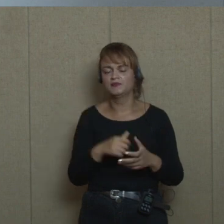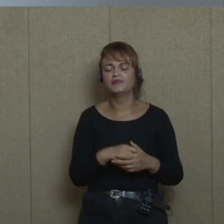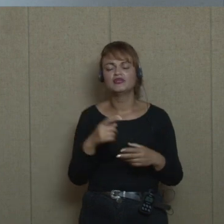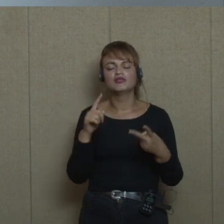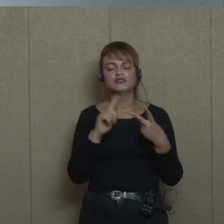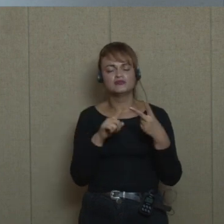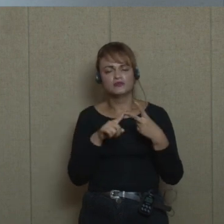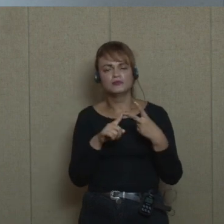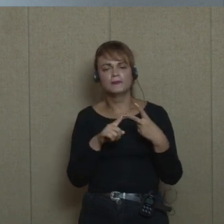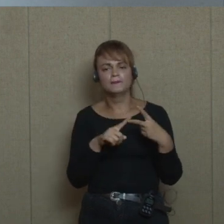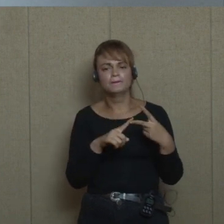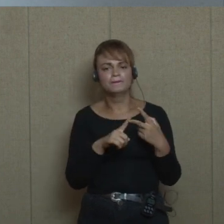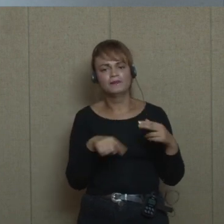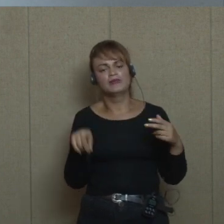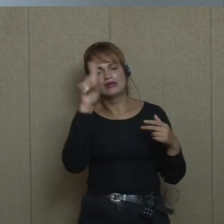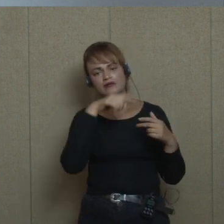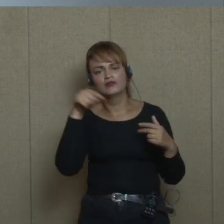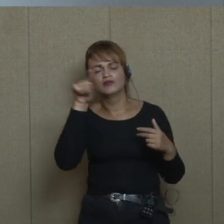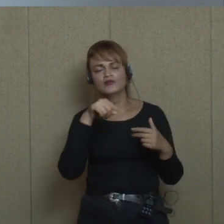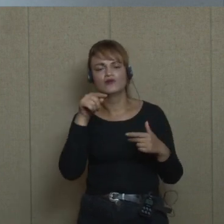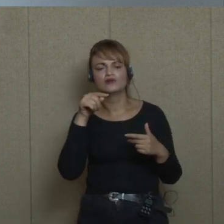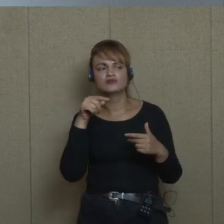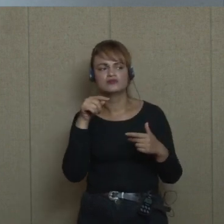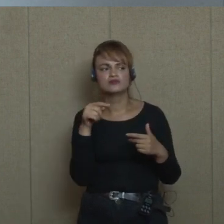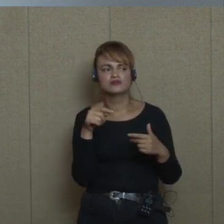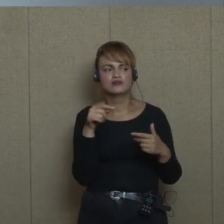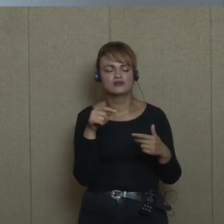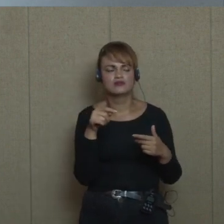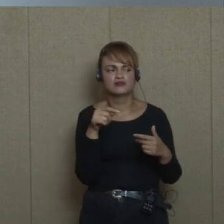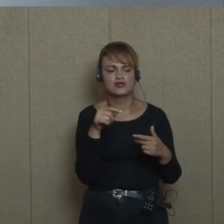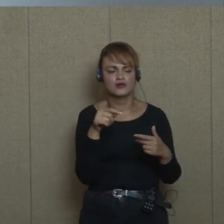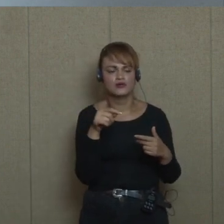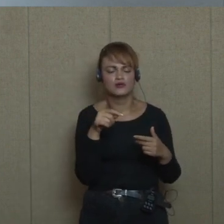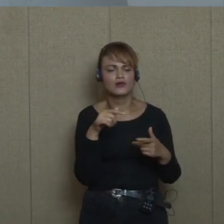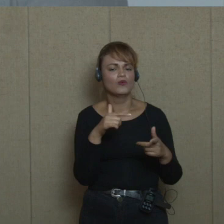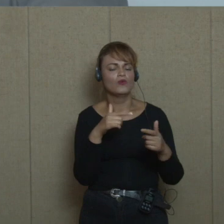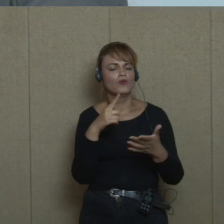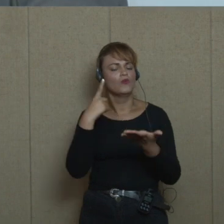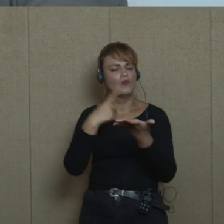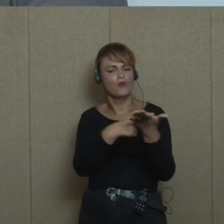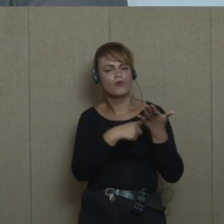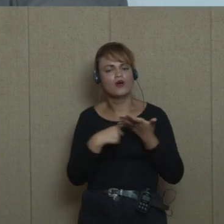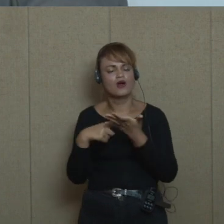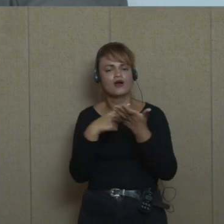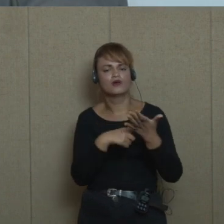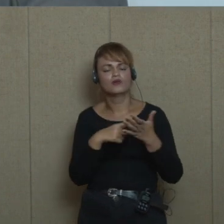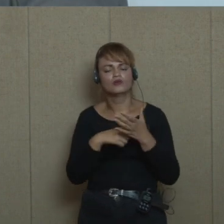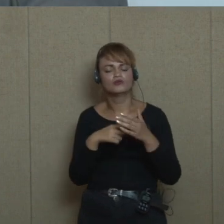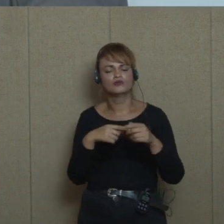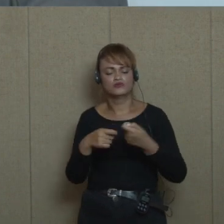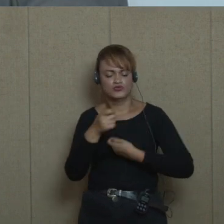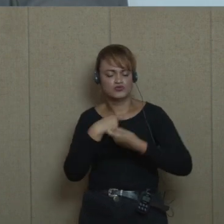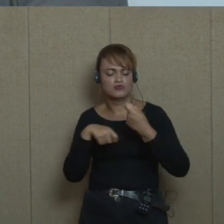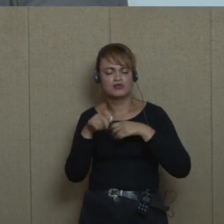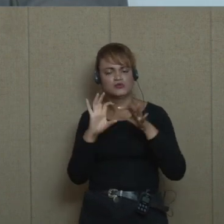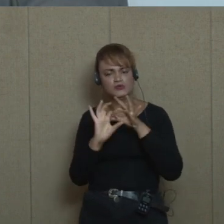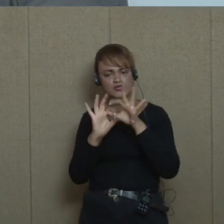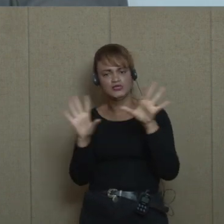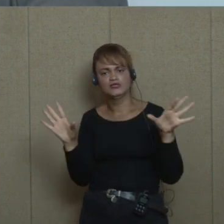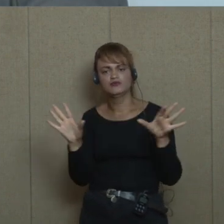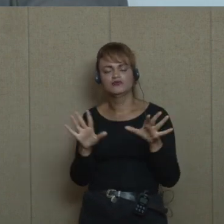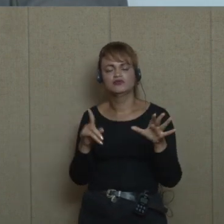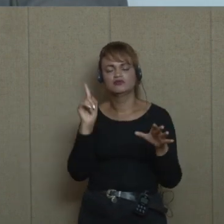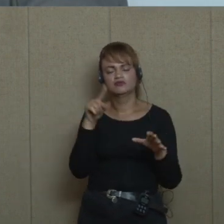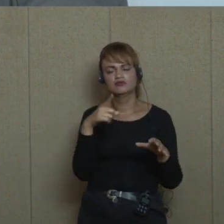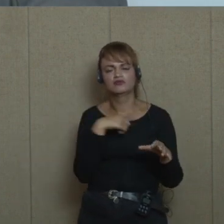Segundo, para nós agora, um acordo de comércio livre vem com um